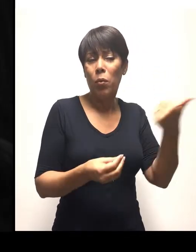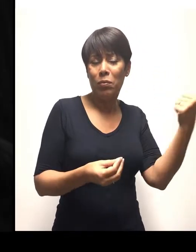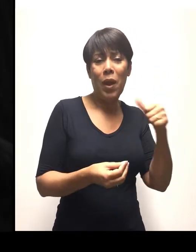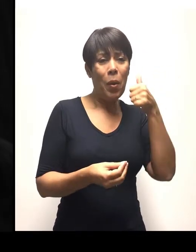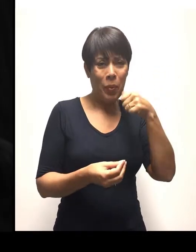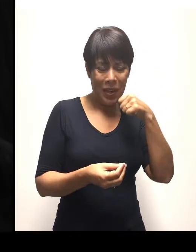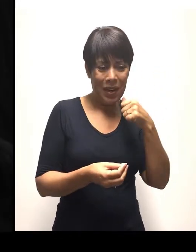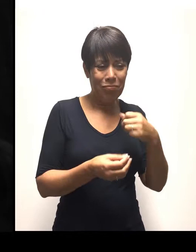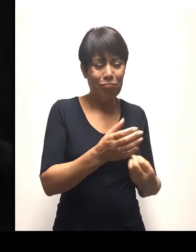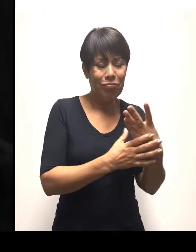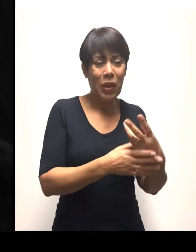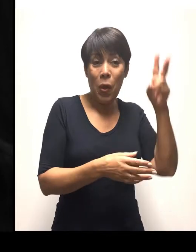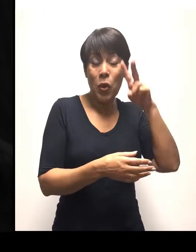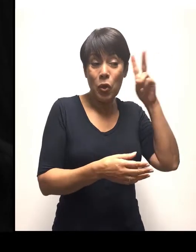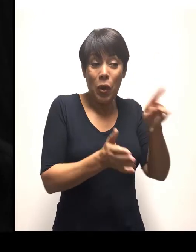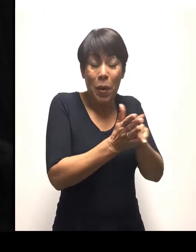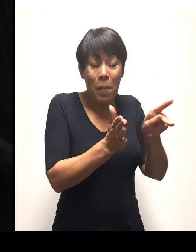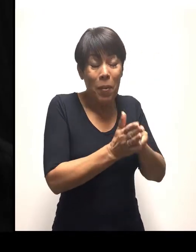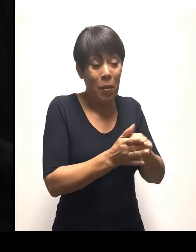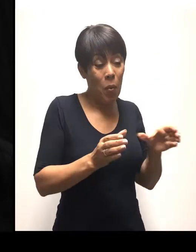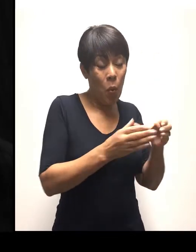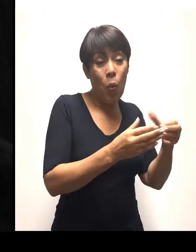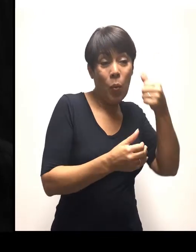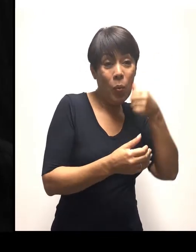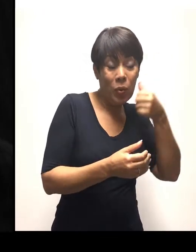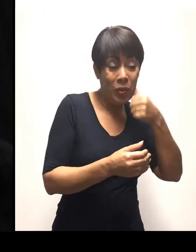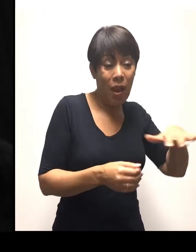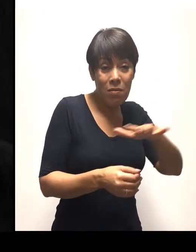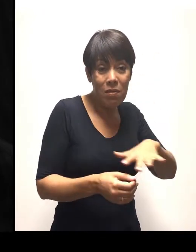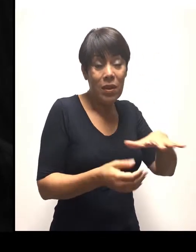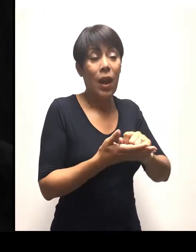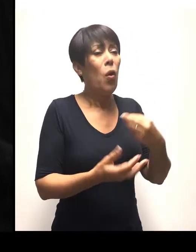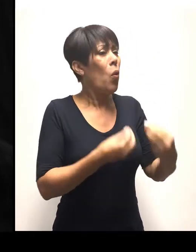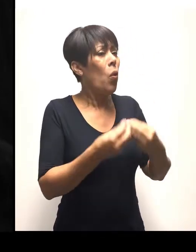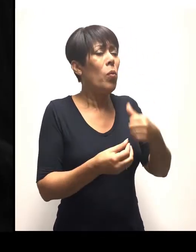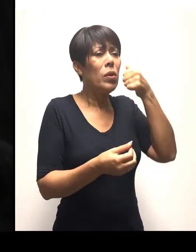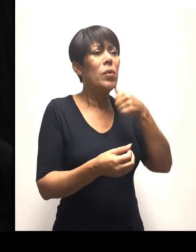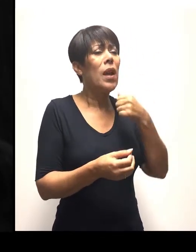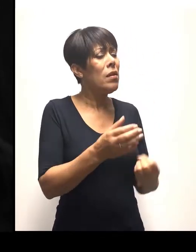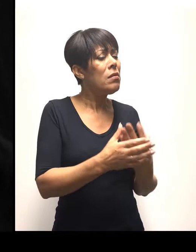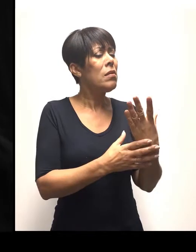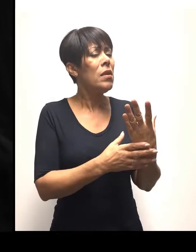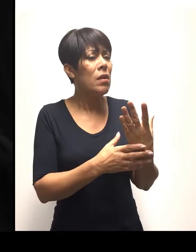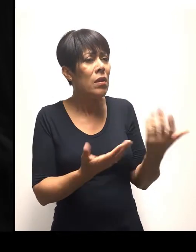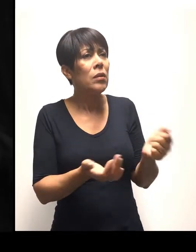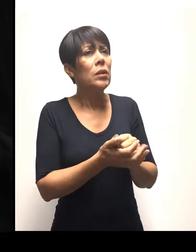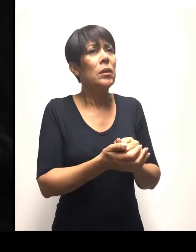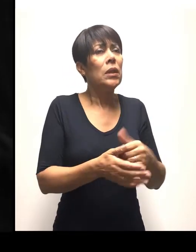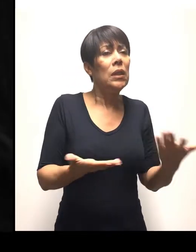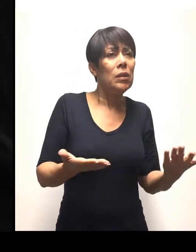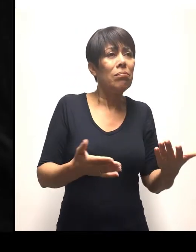que é um pouco a história das mulheres, né? Das mulheres em geral, como as mulheres produzem e